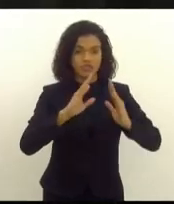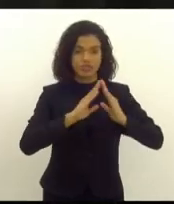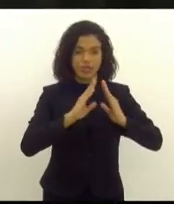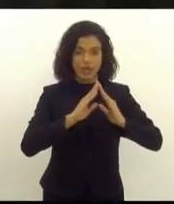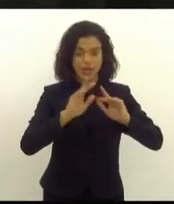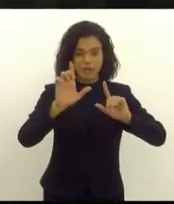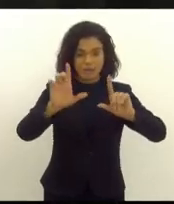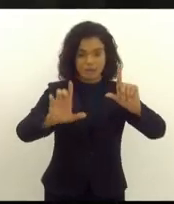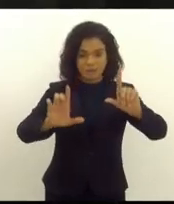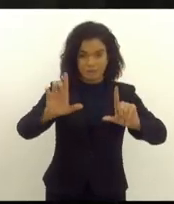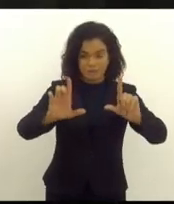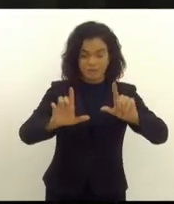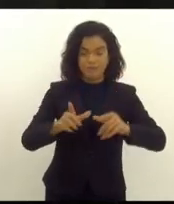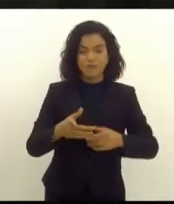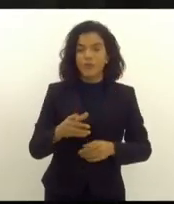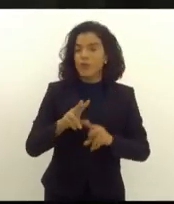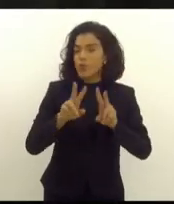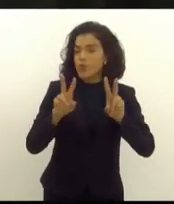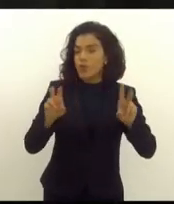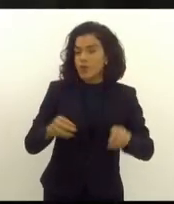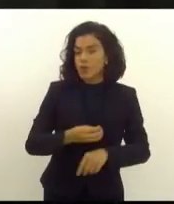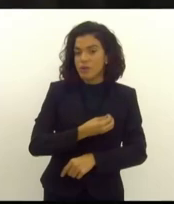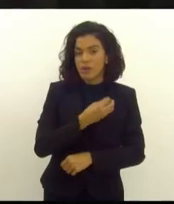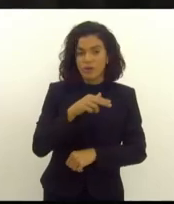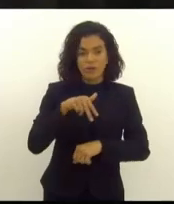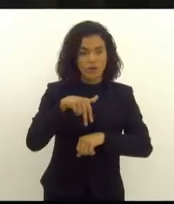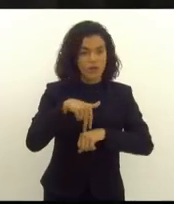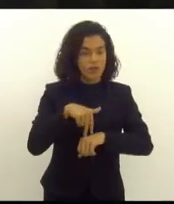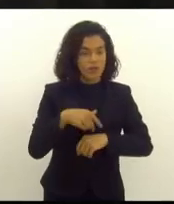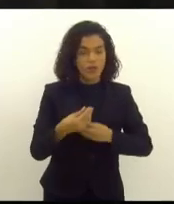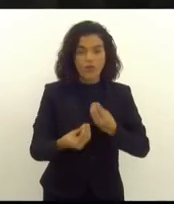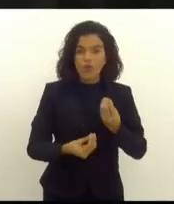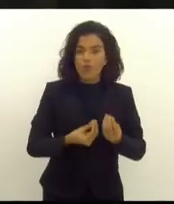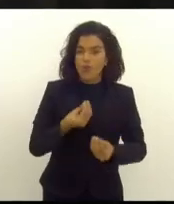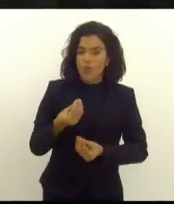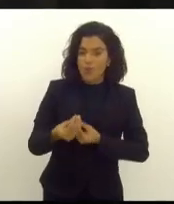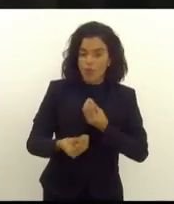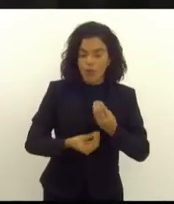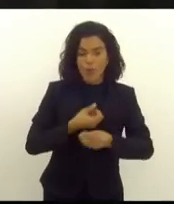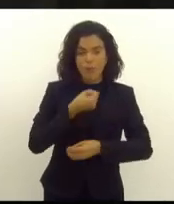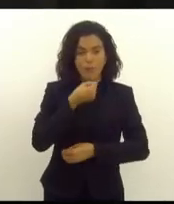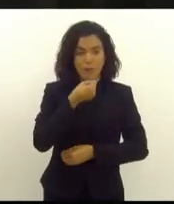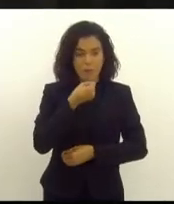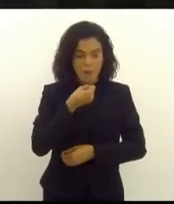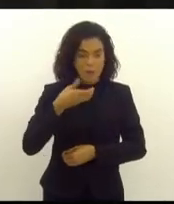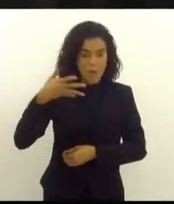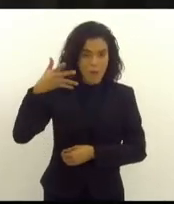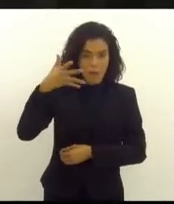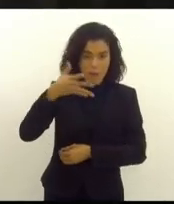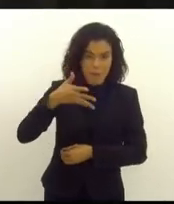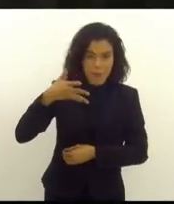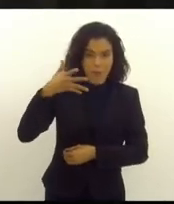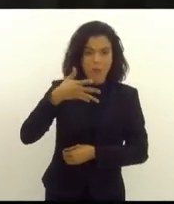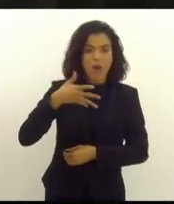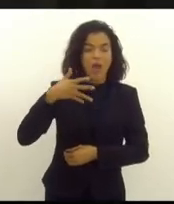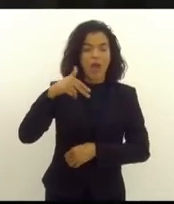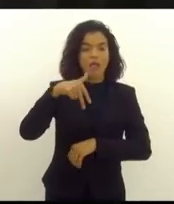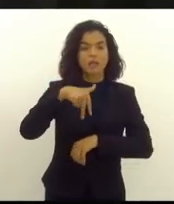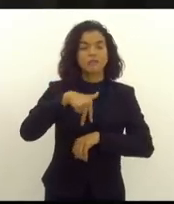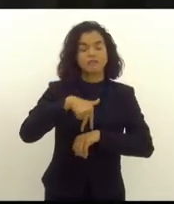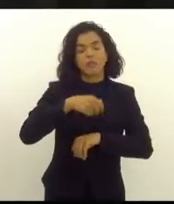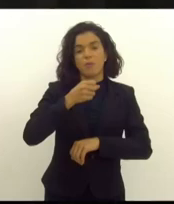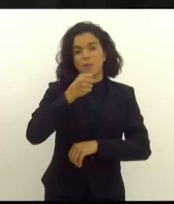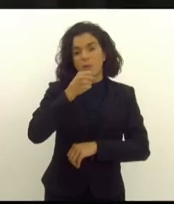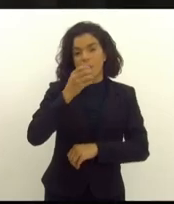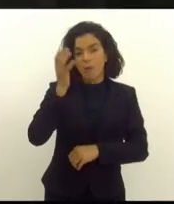o título não estar aqui hoje fazendo essa usando aqui dessa fala no púlpito do